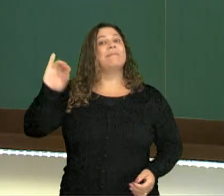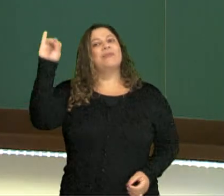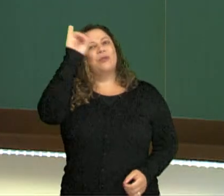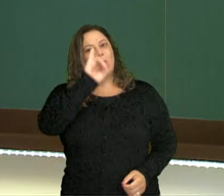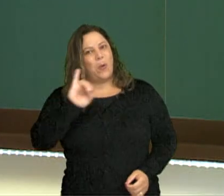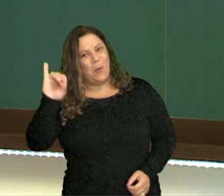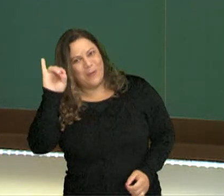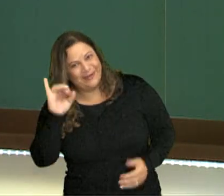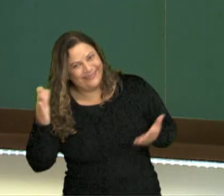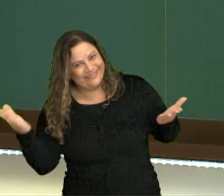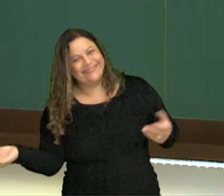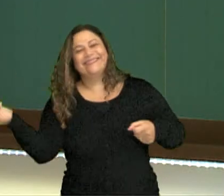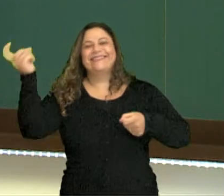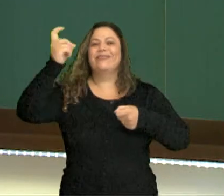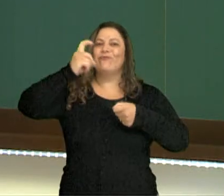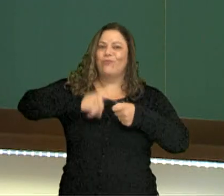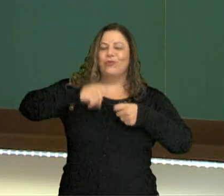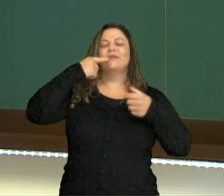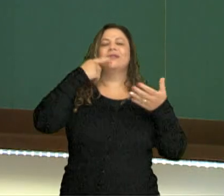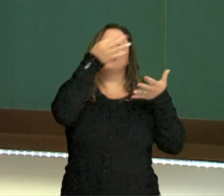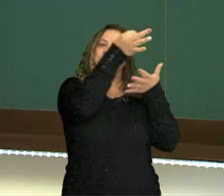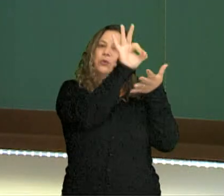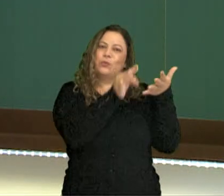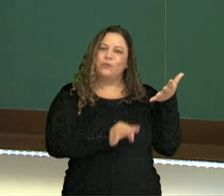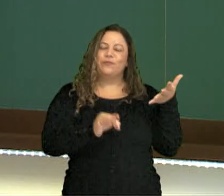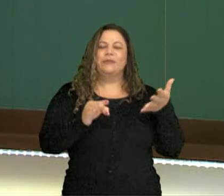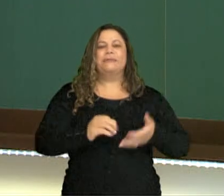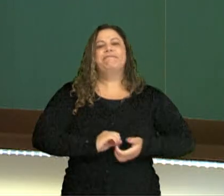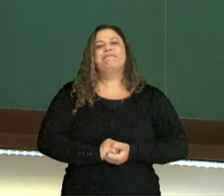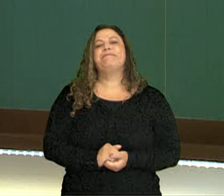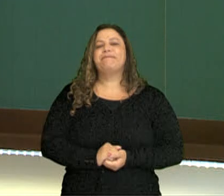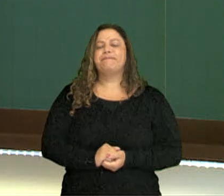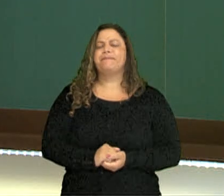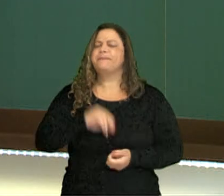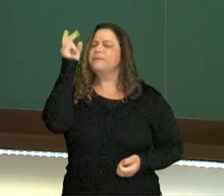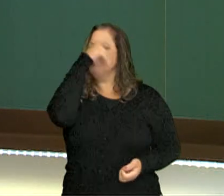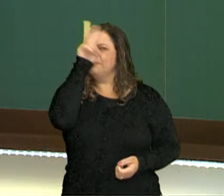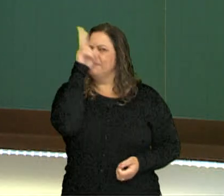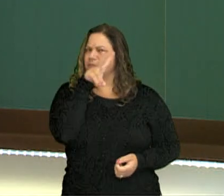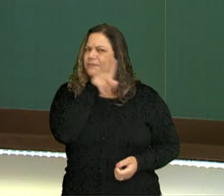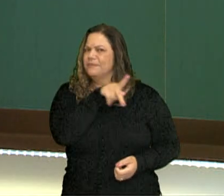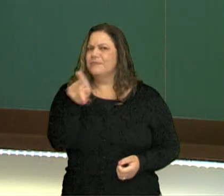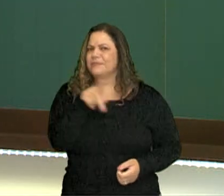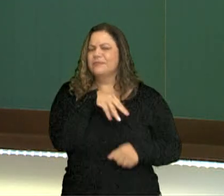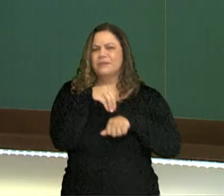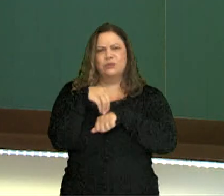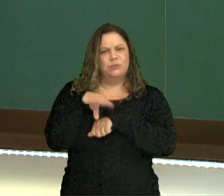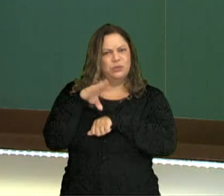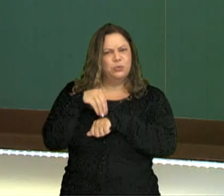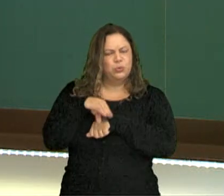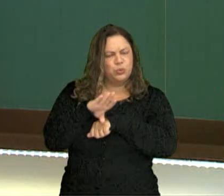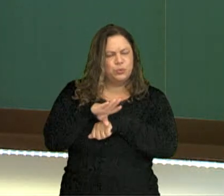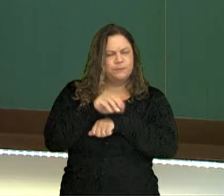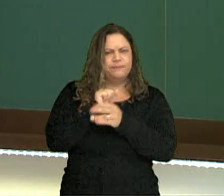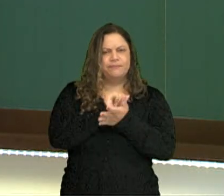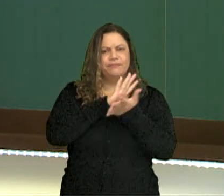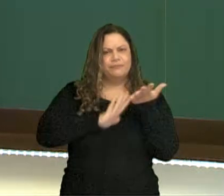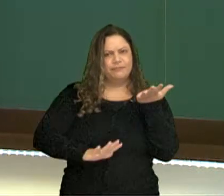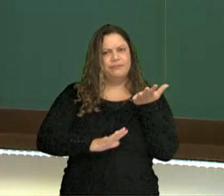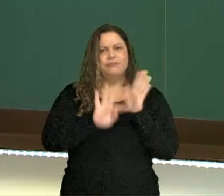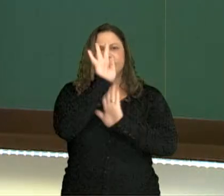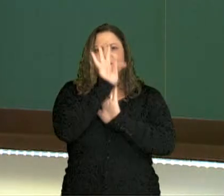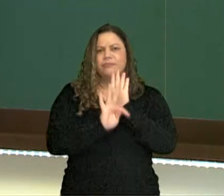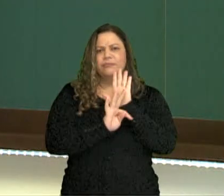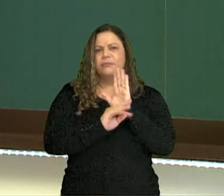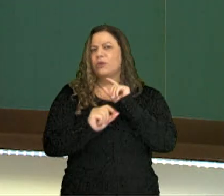Oiê! Voltei, conferi contigo. Lembra que a prof deu uma dica quando você tem uma atividade assim com texto? Qual